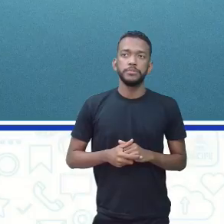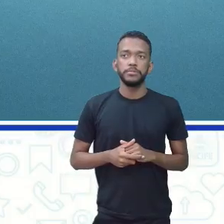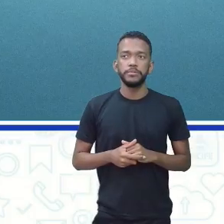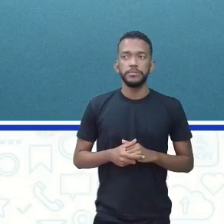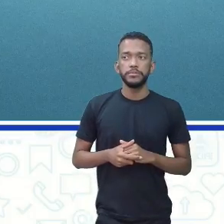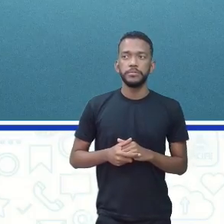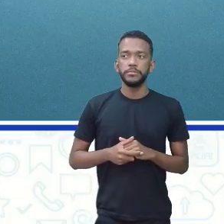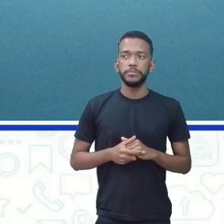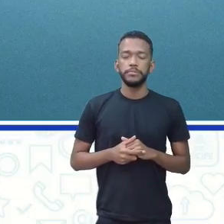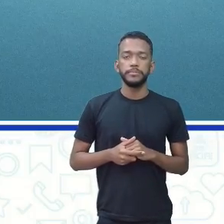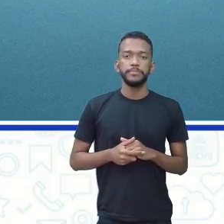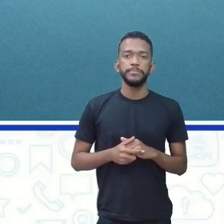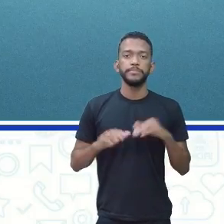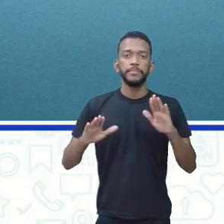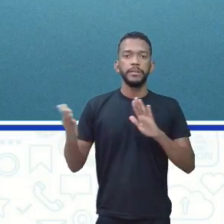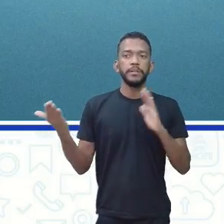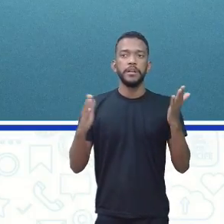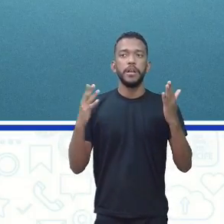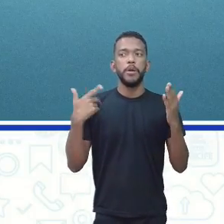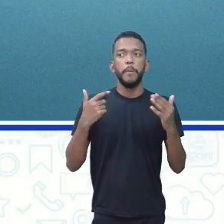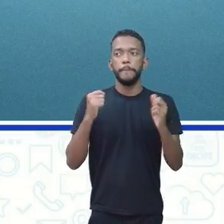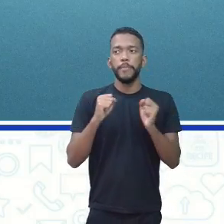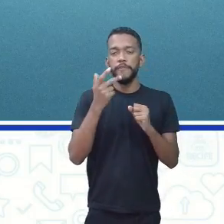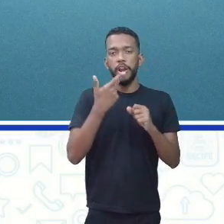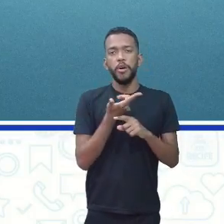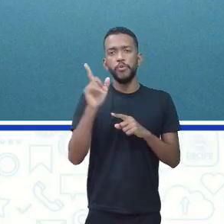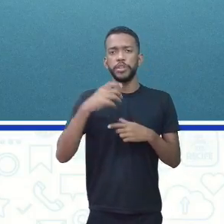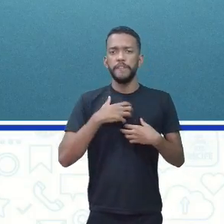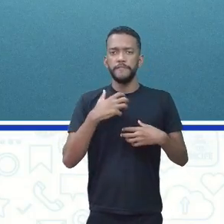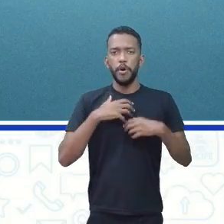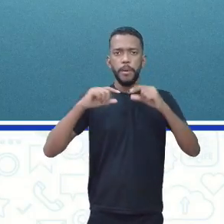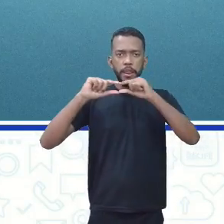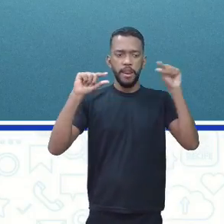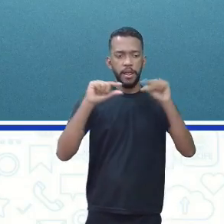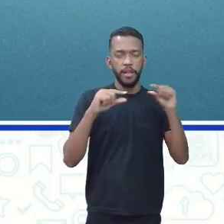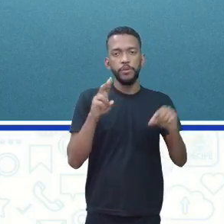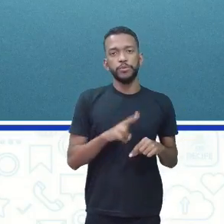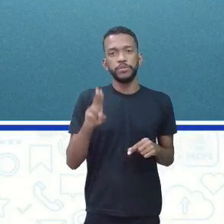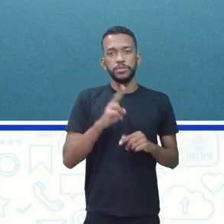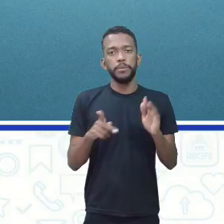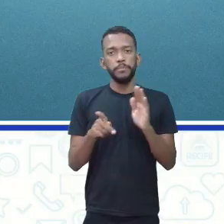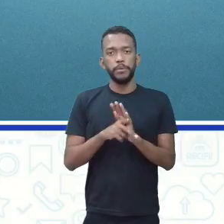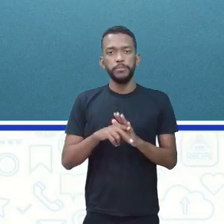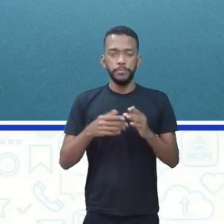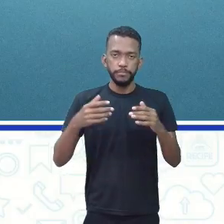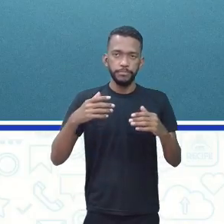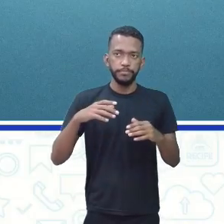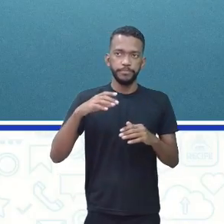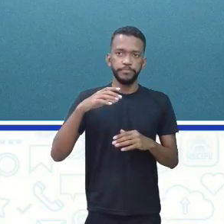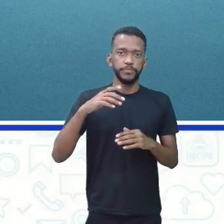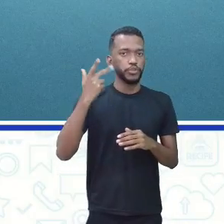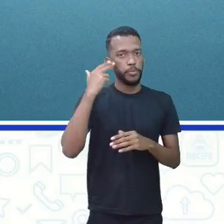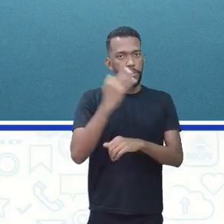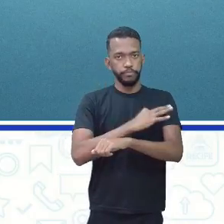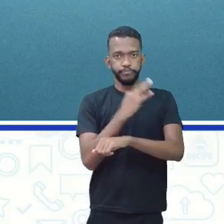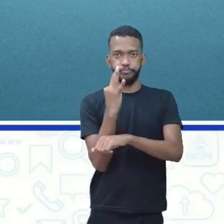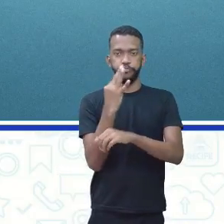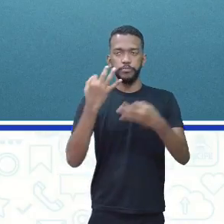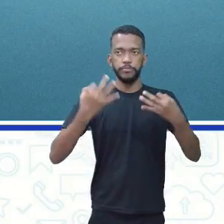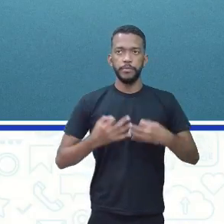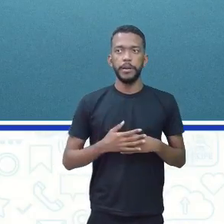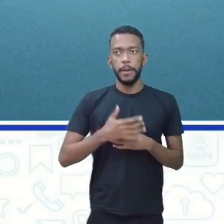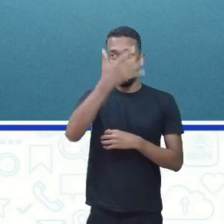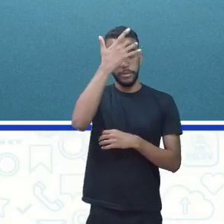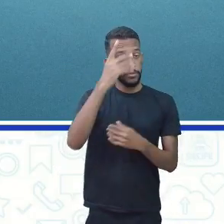do parênteses. Então, como é que eu posso dizer isso de outra forma, utilizando a norma padrão? As pessoas erram